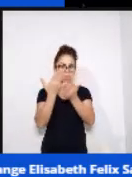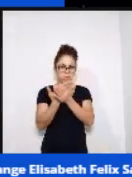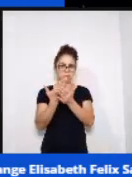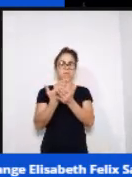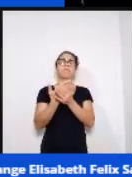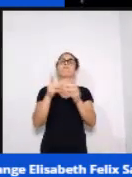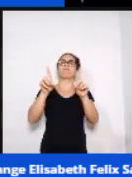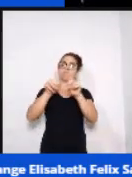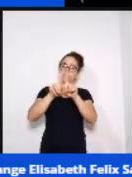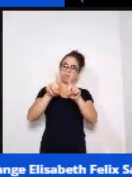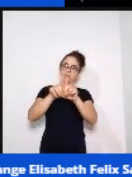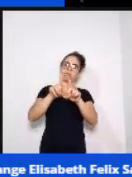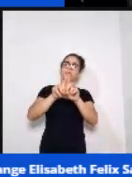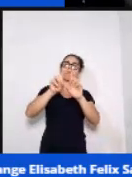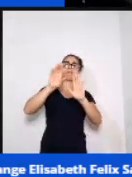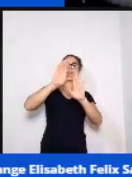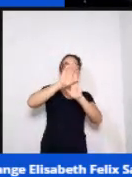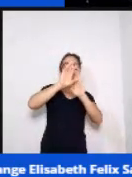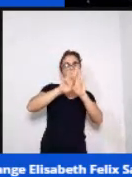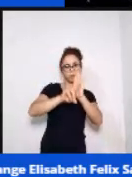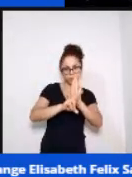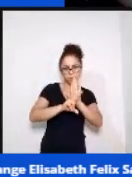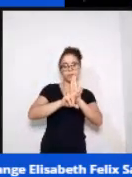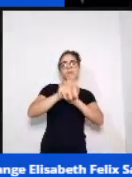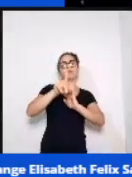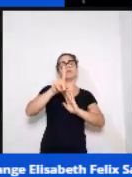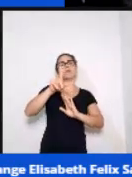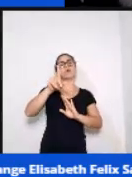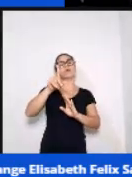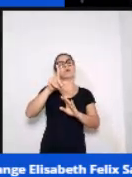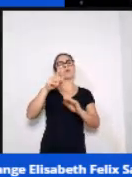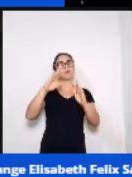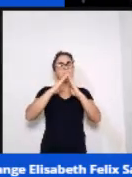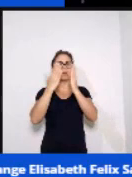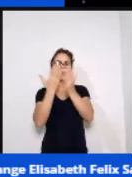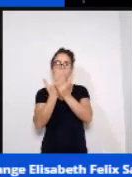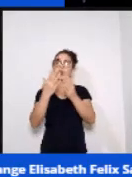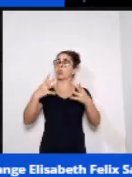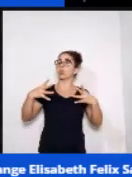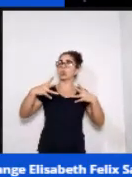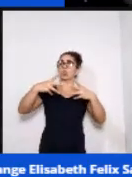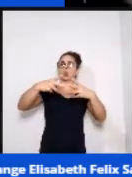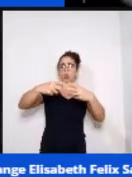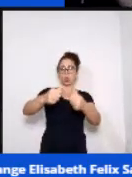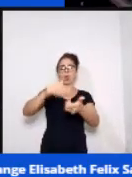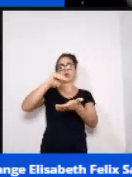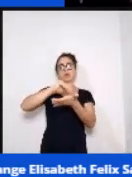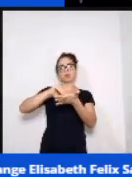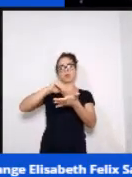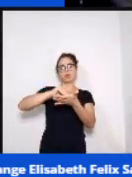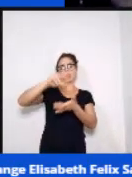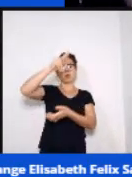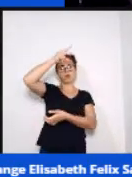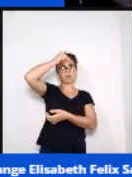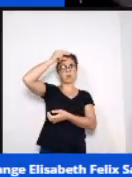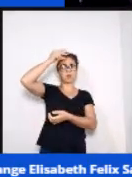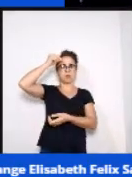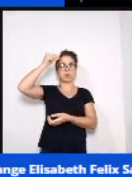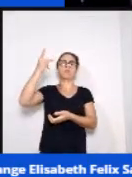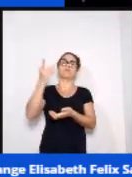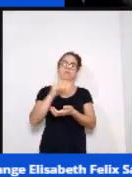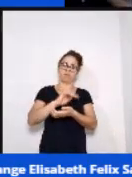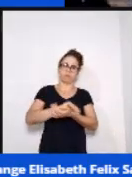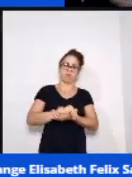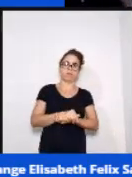o currículo escolar, bem como o próprio sistema todo de ensino, né? Bom, eu não vou me aprofundar um pouquinho nesse